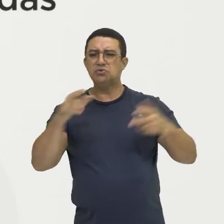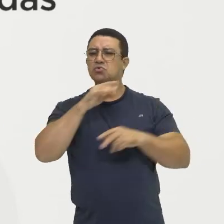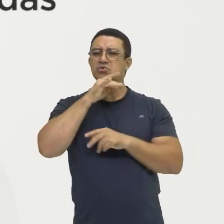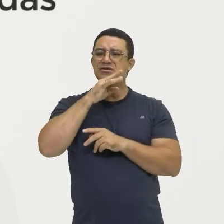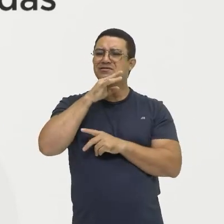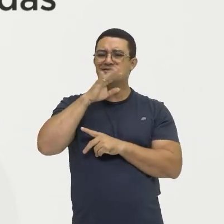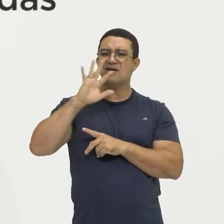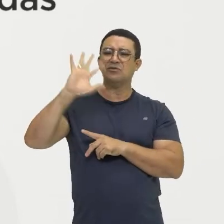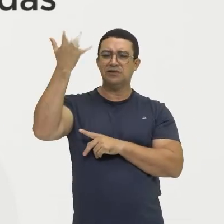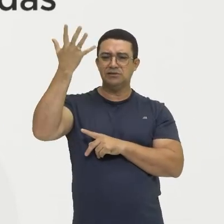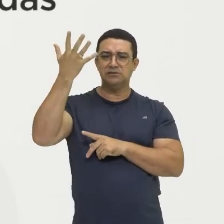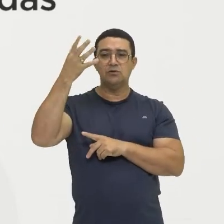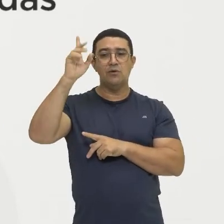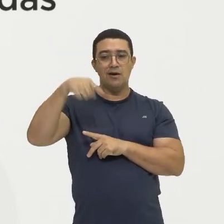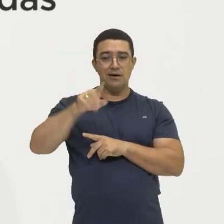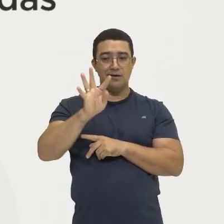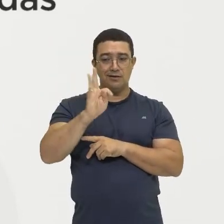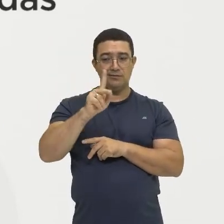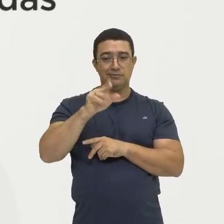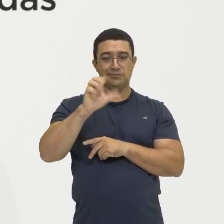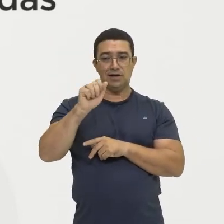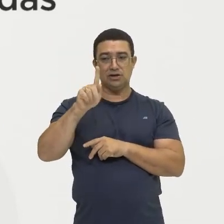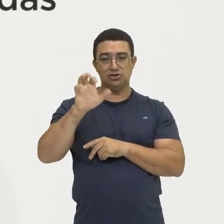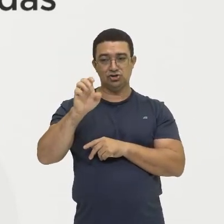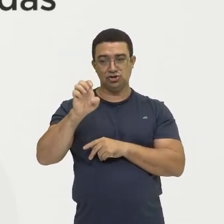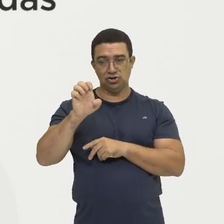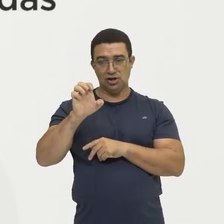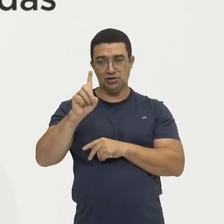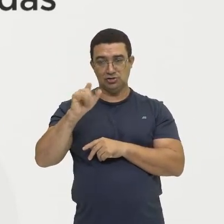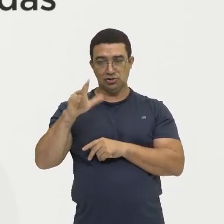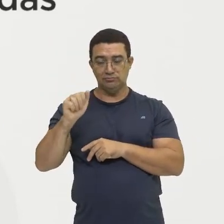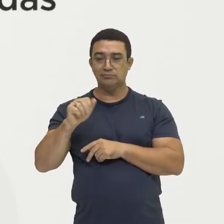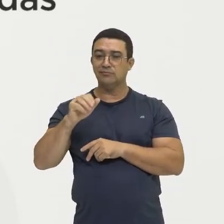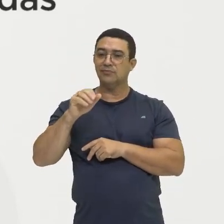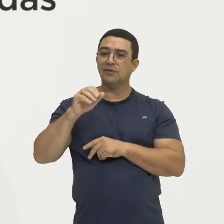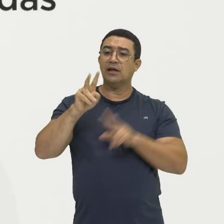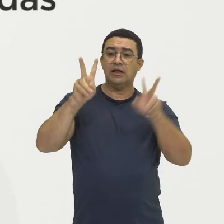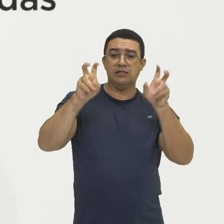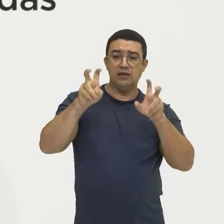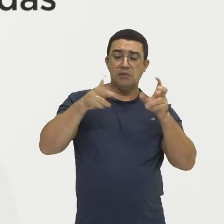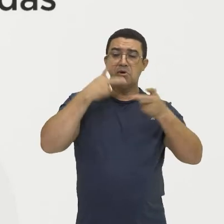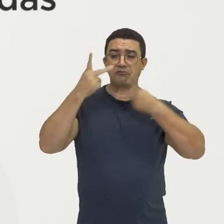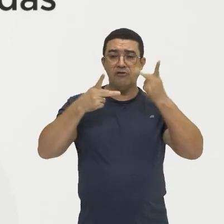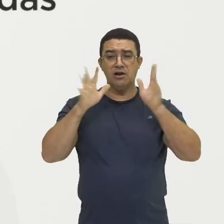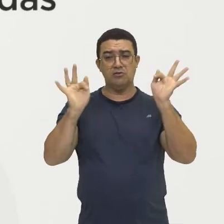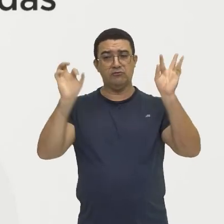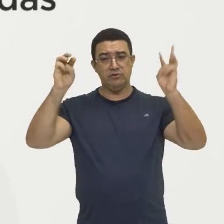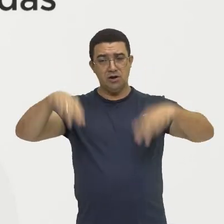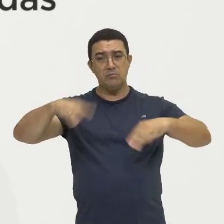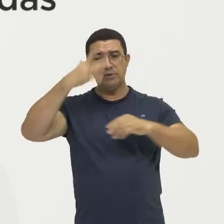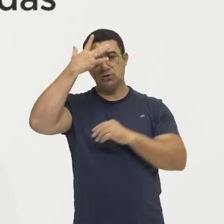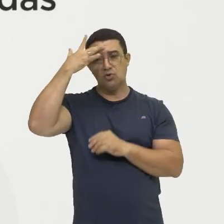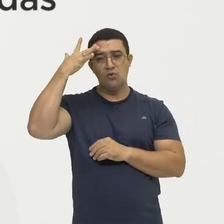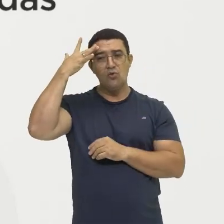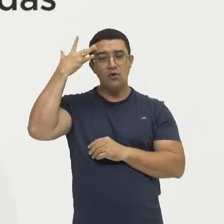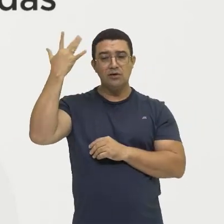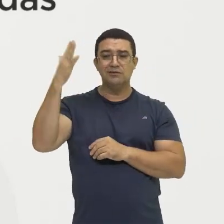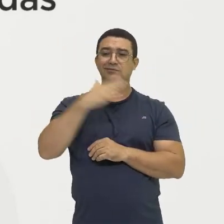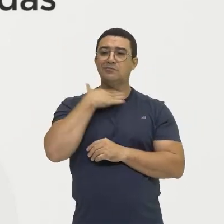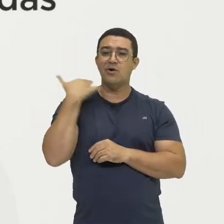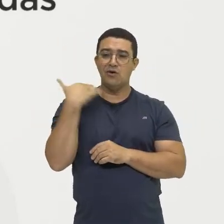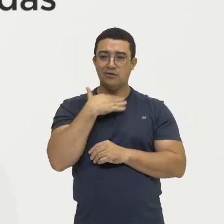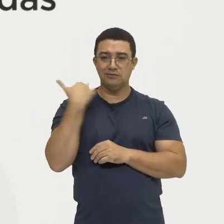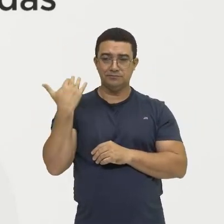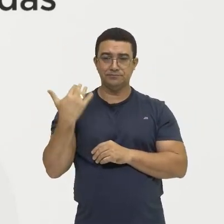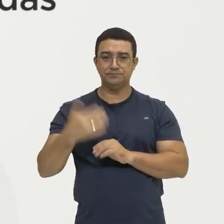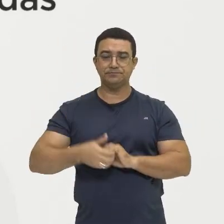tragédia, tá? Geralmente com finais funestos, ou seja, são finais com